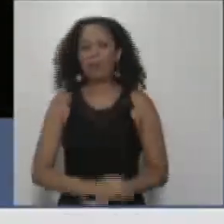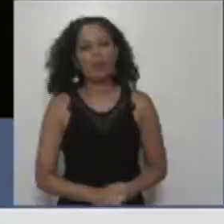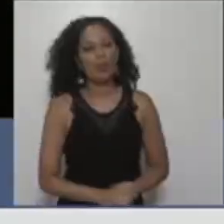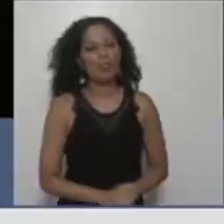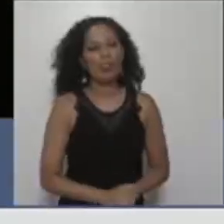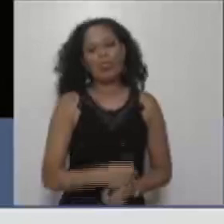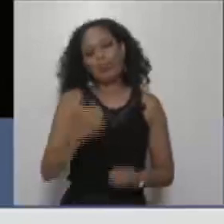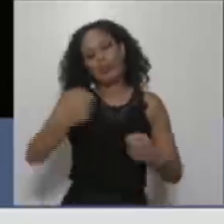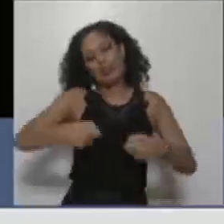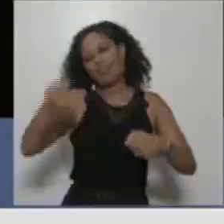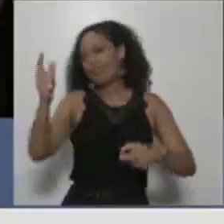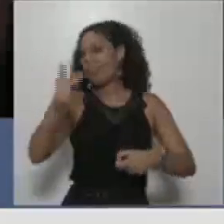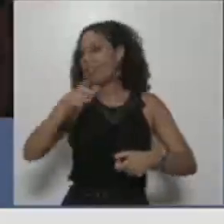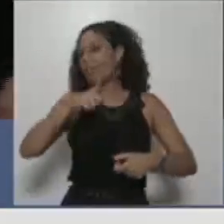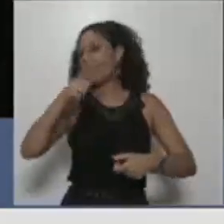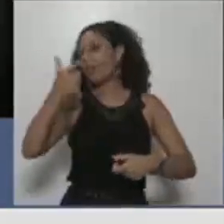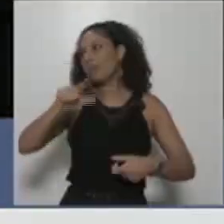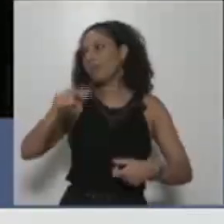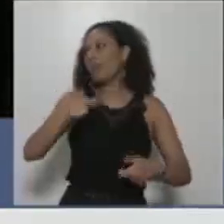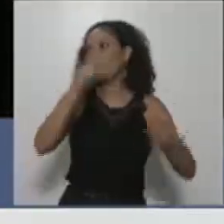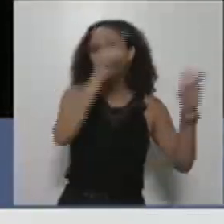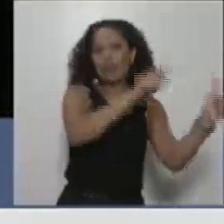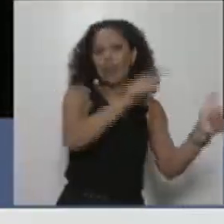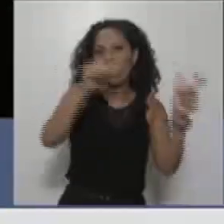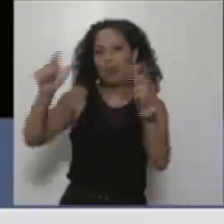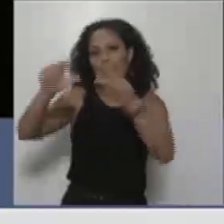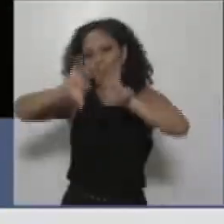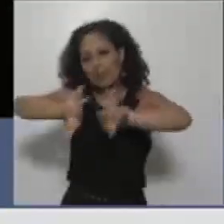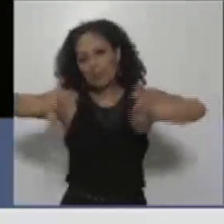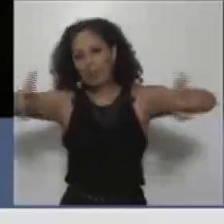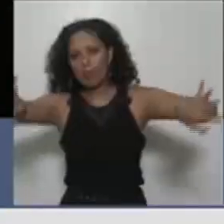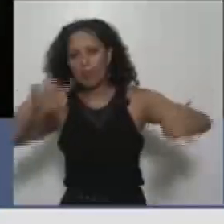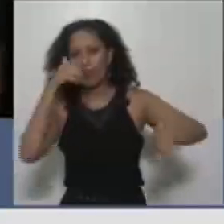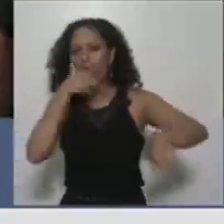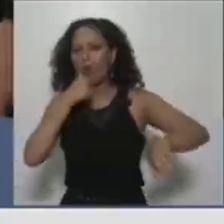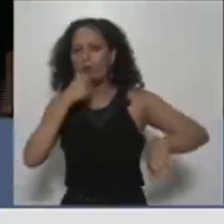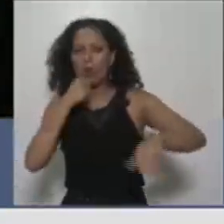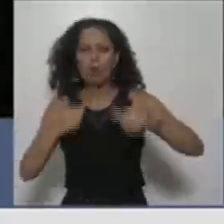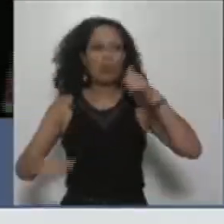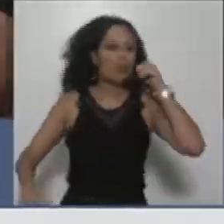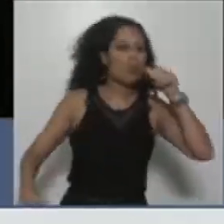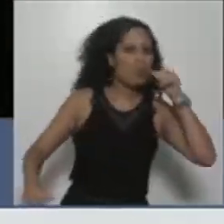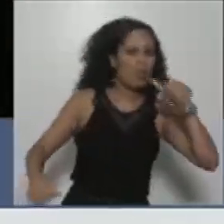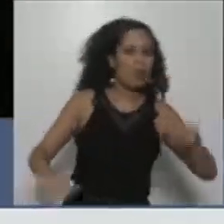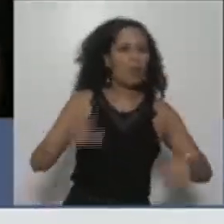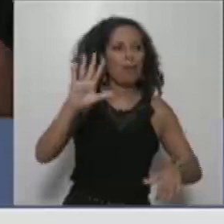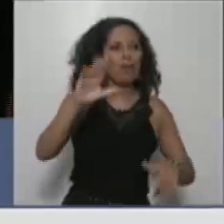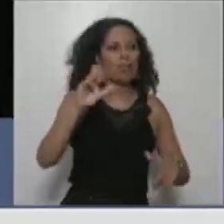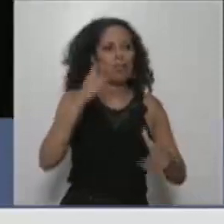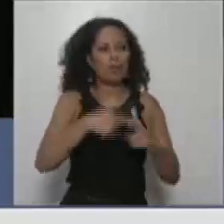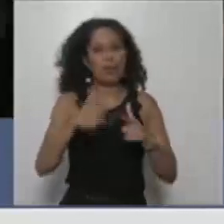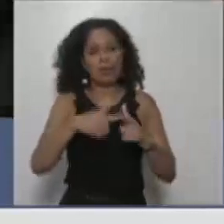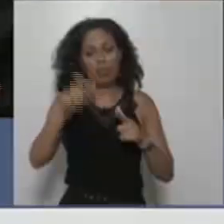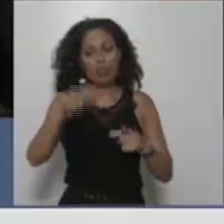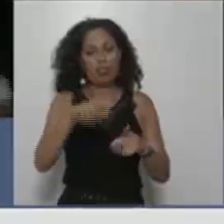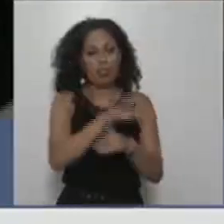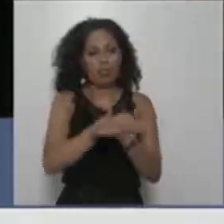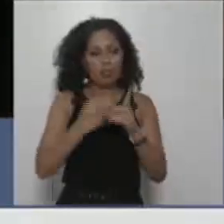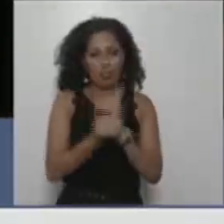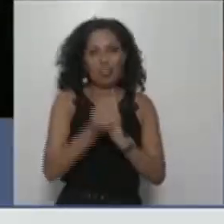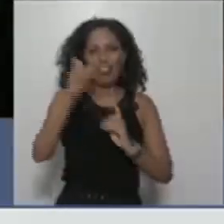ter vagões para homens, mulheres, no mundo ideal. O problema é que a gente vive numa sociedade